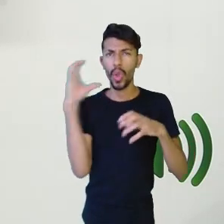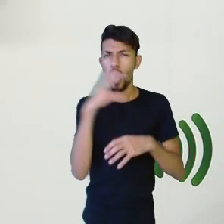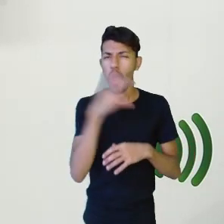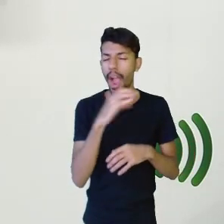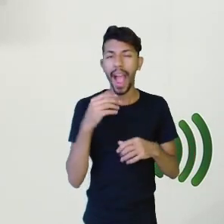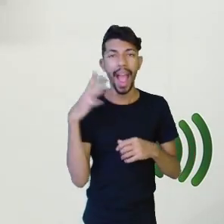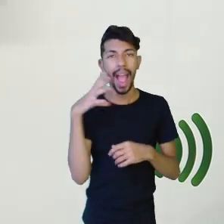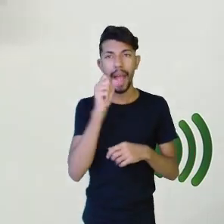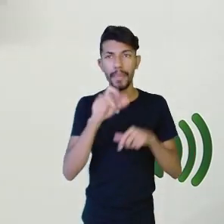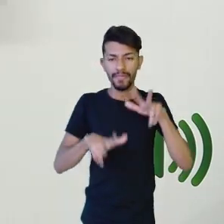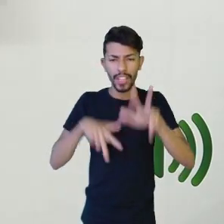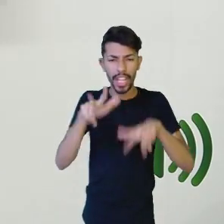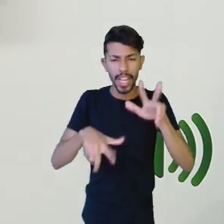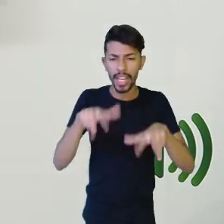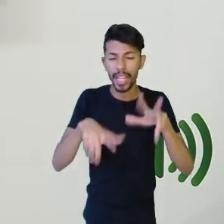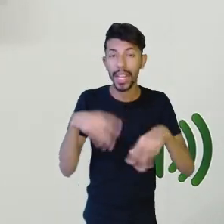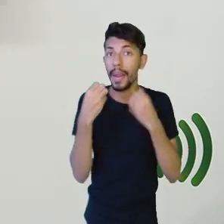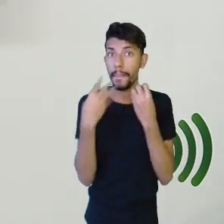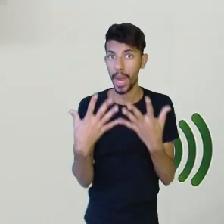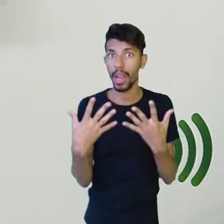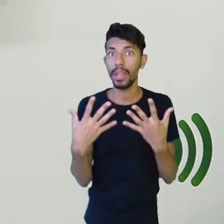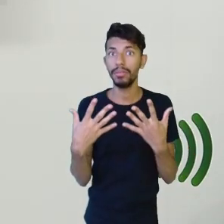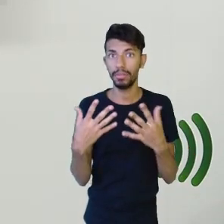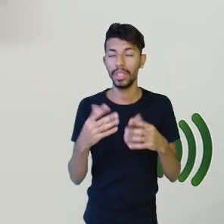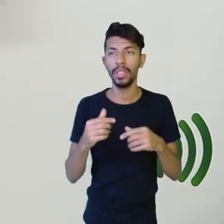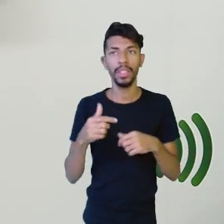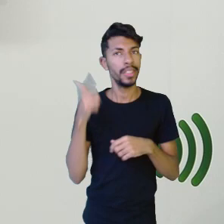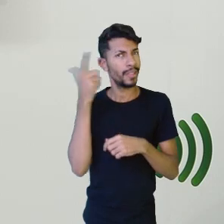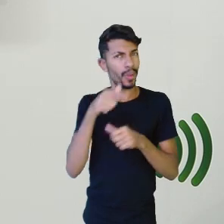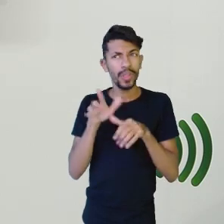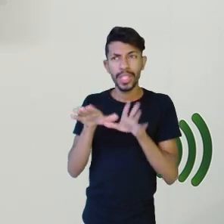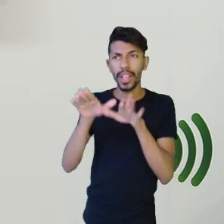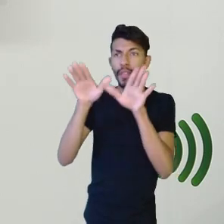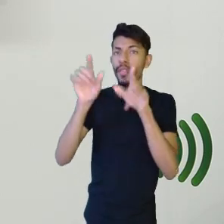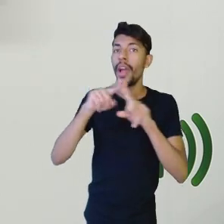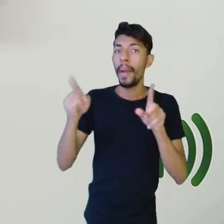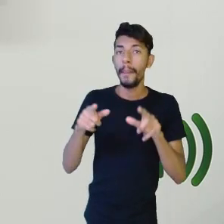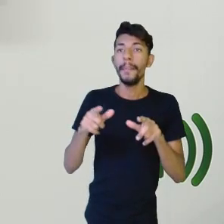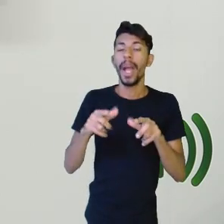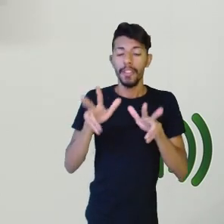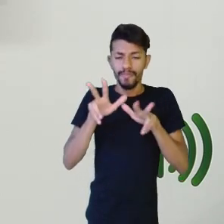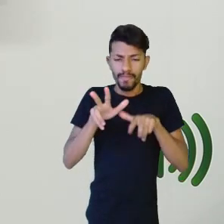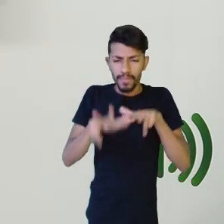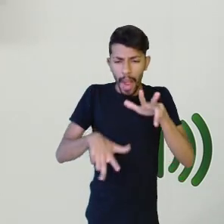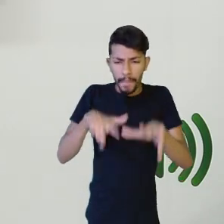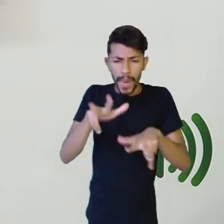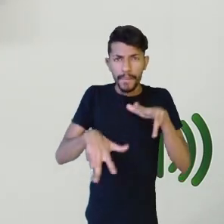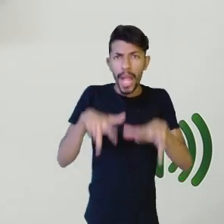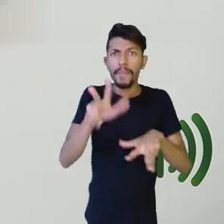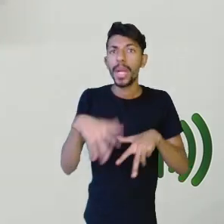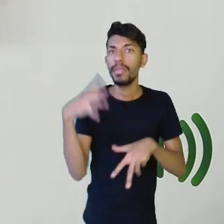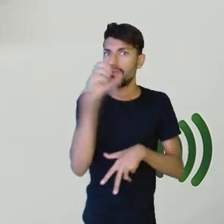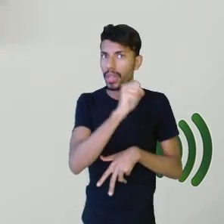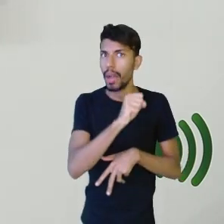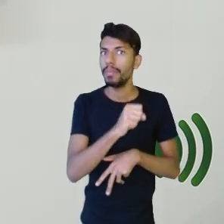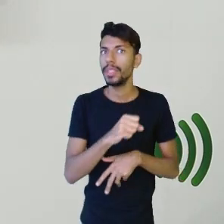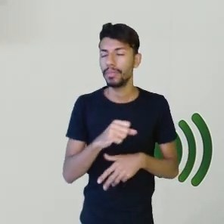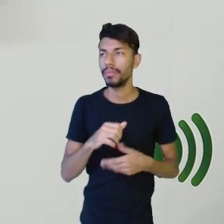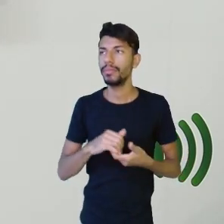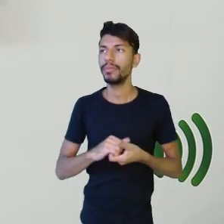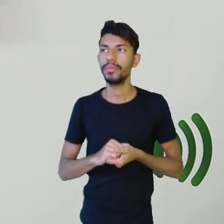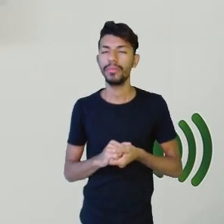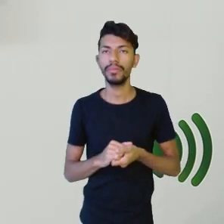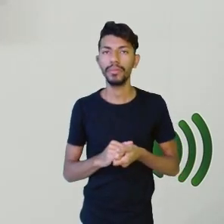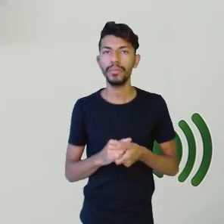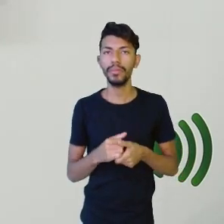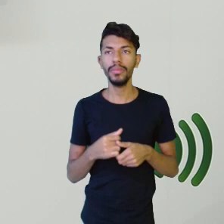bem, apesar de não voarem, né? Também são, como eu falei, o voo depende da característica de cada ave. A dieta das aves